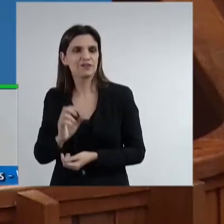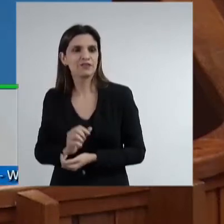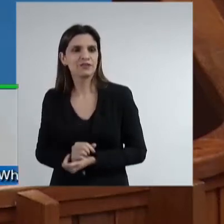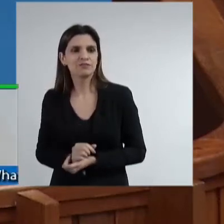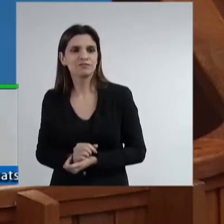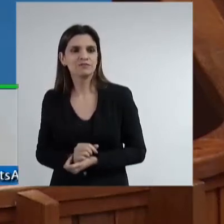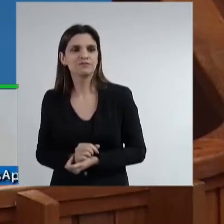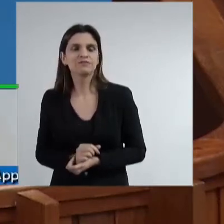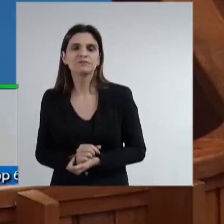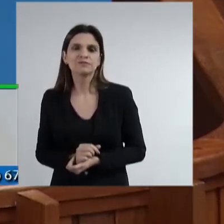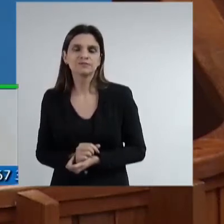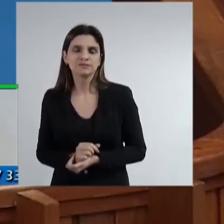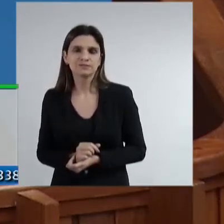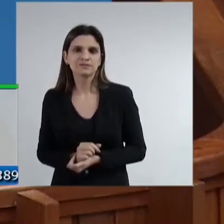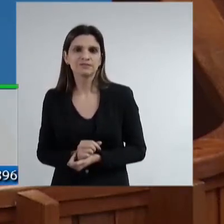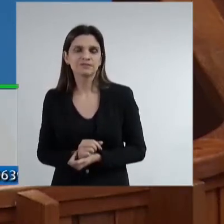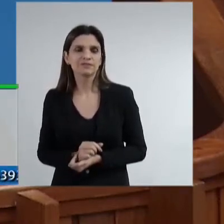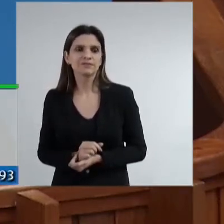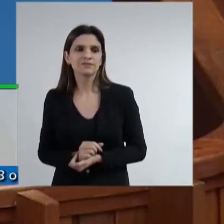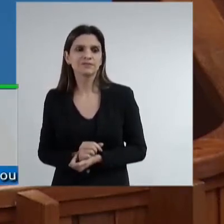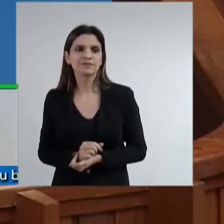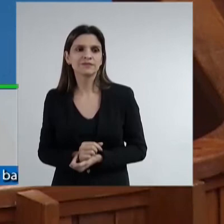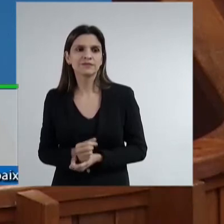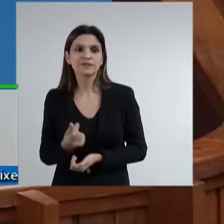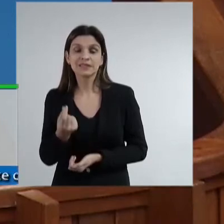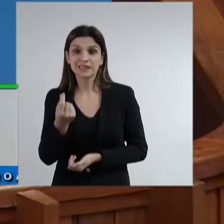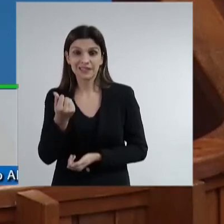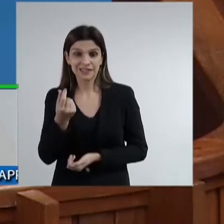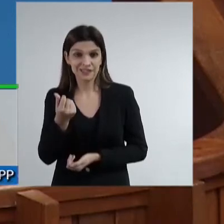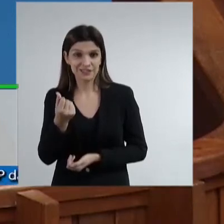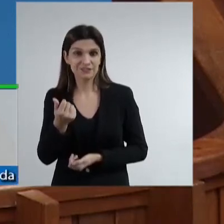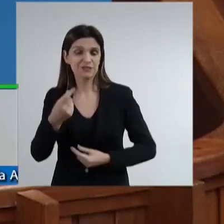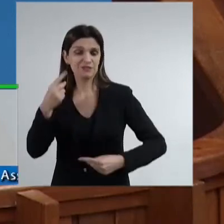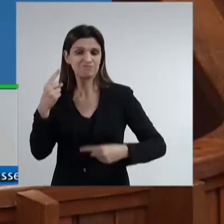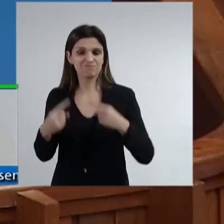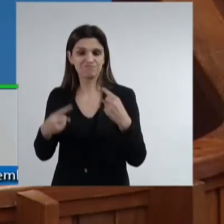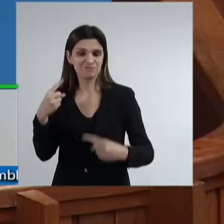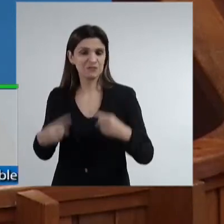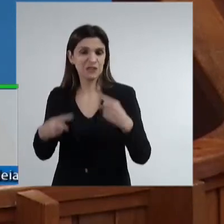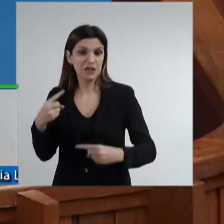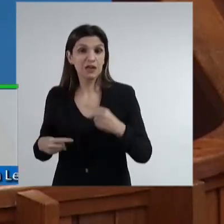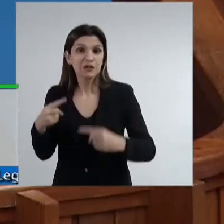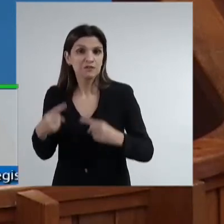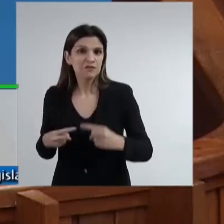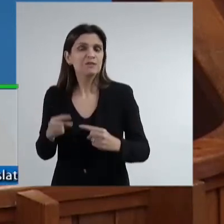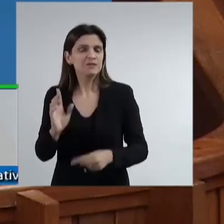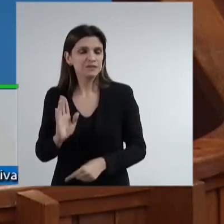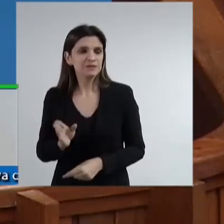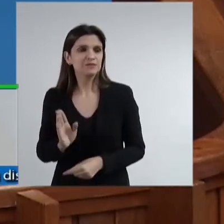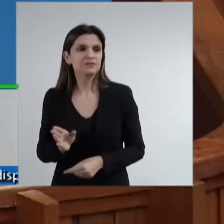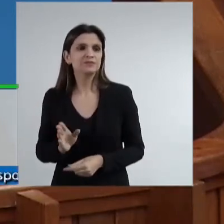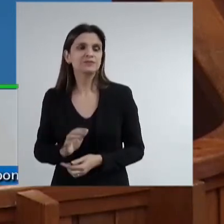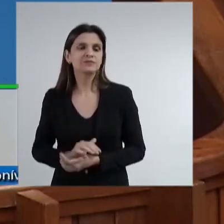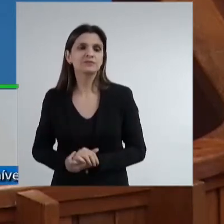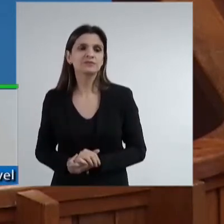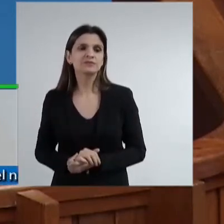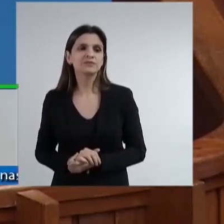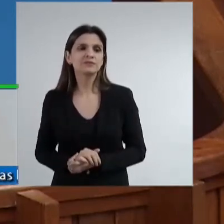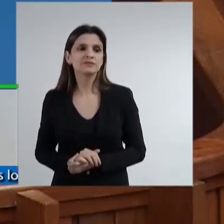nós já tivemos oportunidade de debater nessa casa, inclusive de autoria